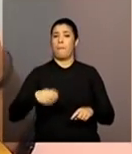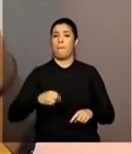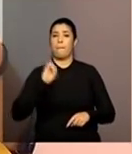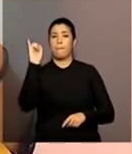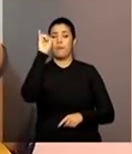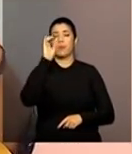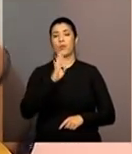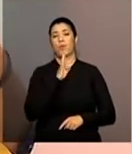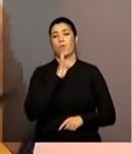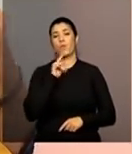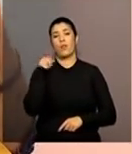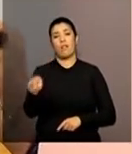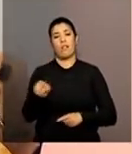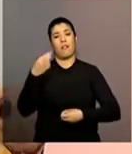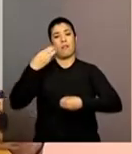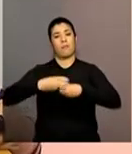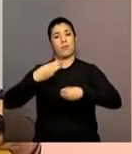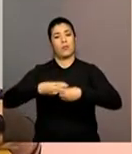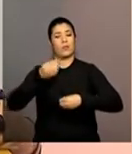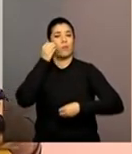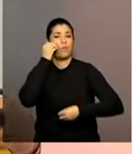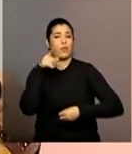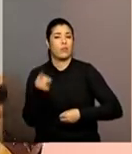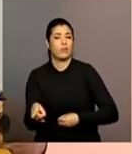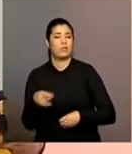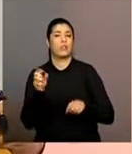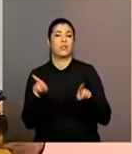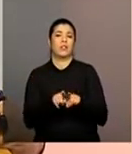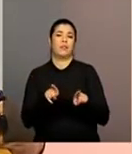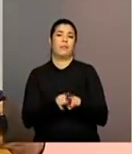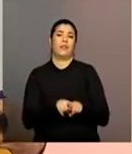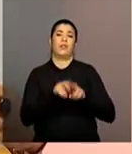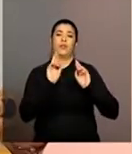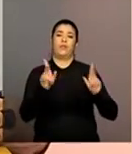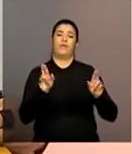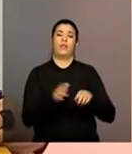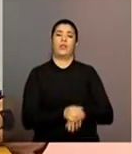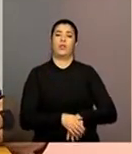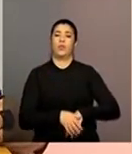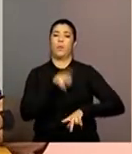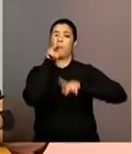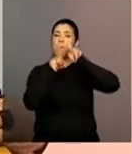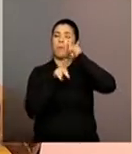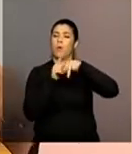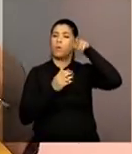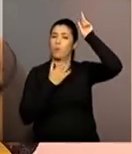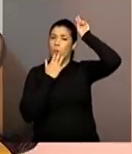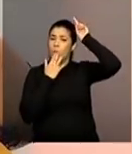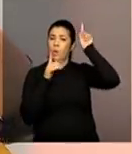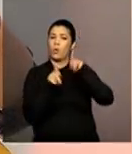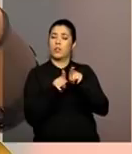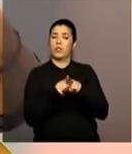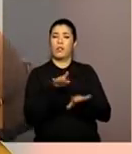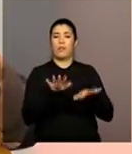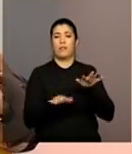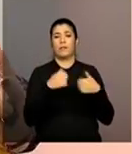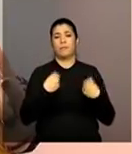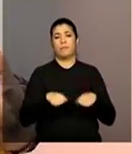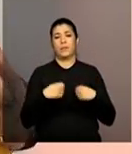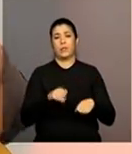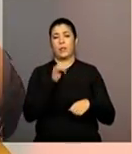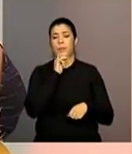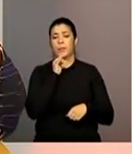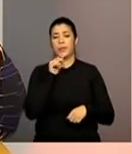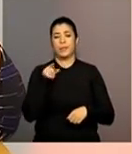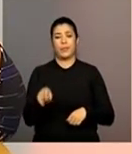singularidades e especificidades de povos ind são muito grandes muitas vezes um elemento daquela